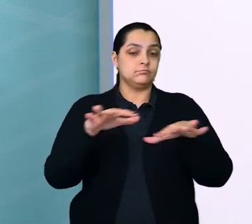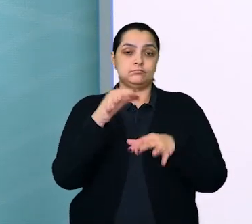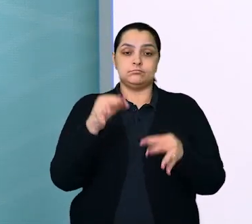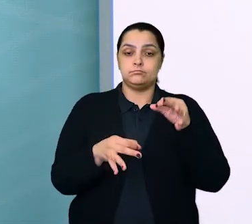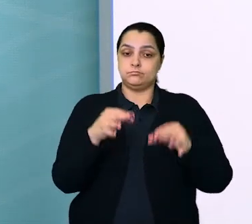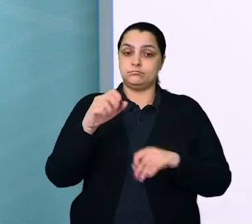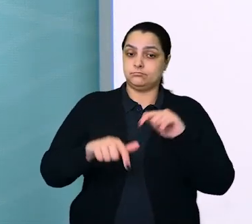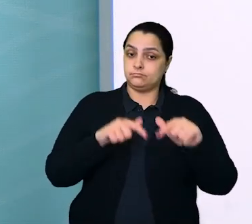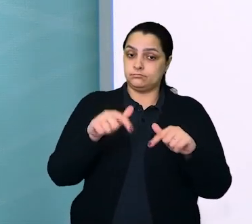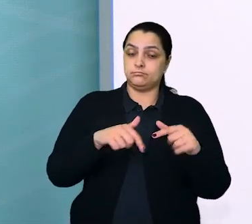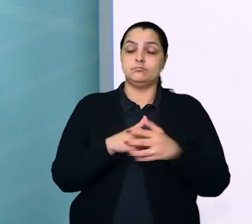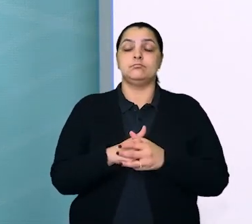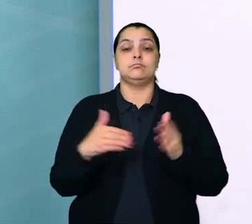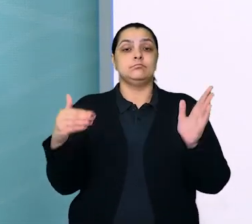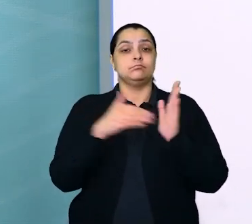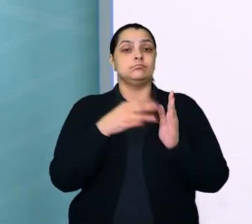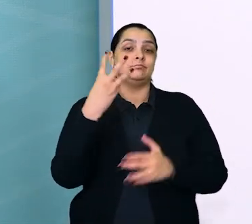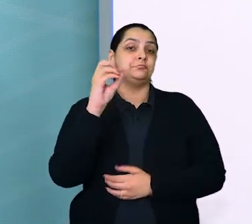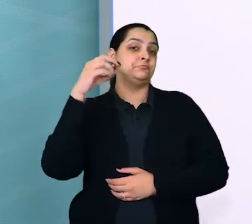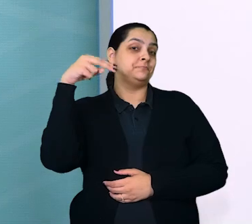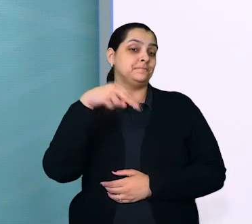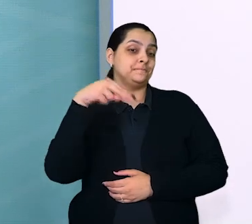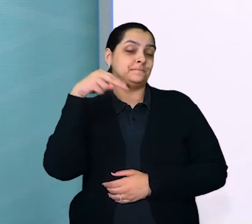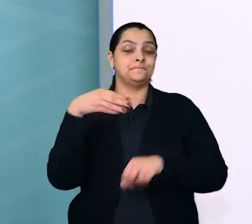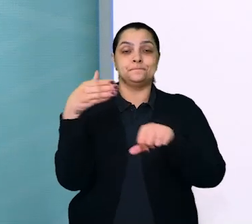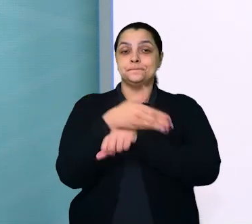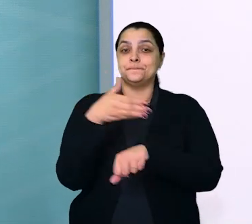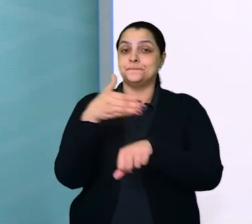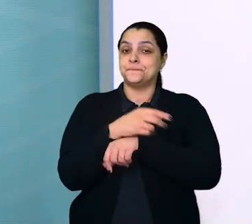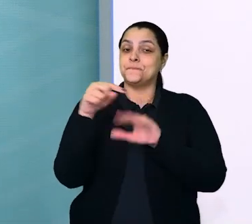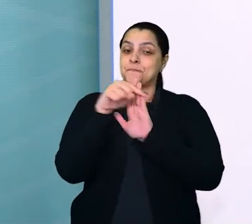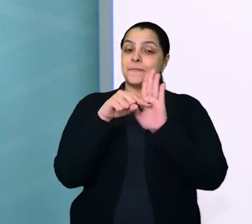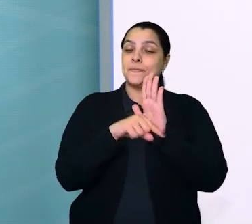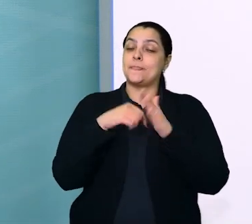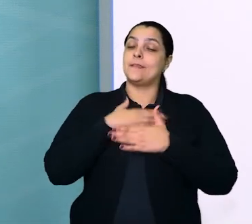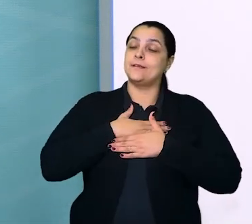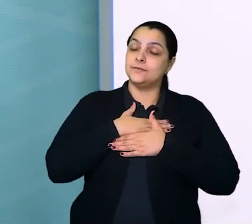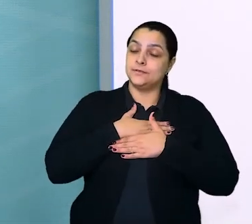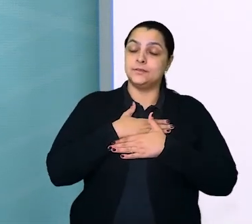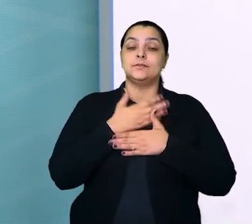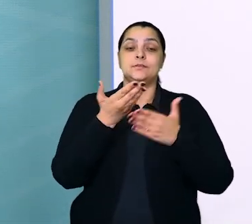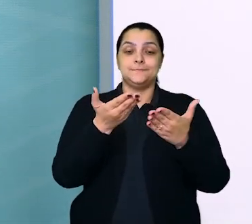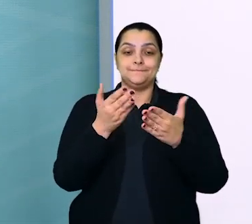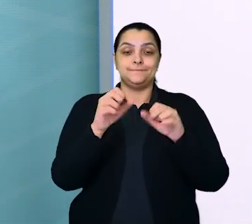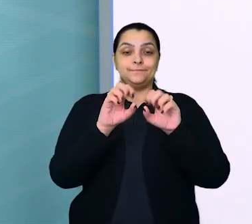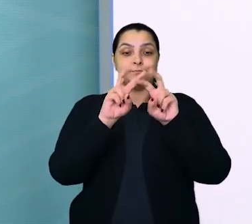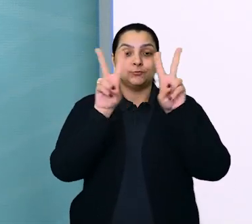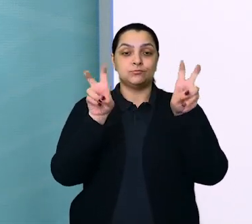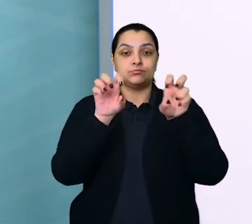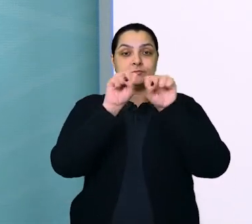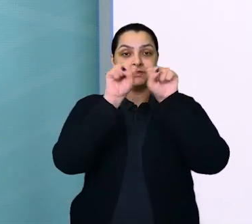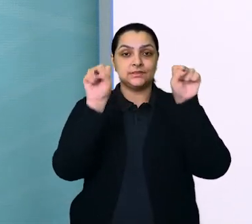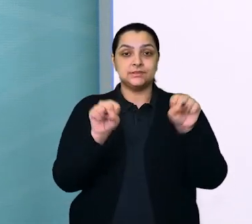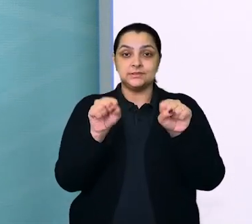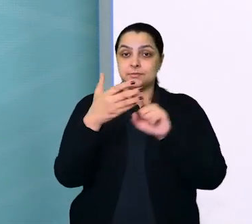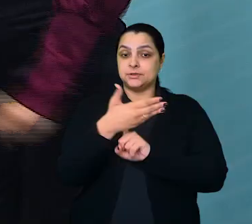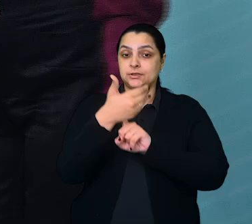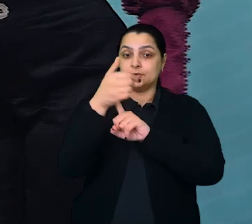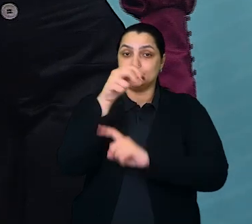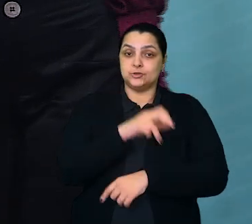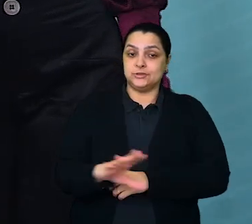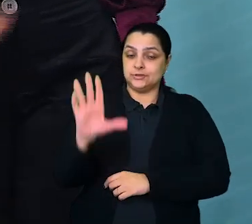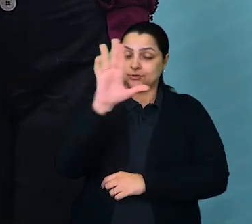Justiça do Trabalho, têm até o dia 30 de novembro para participar da pesquisa de satisfação relativa aos sistemas tecnológicos